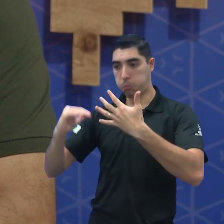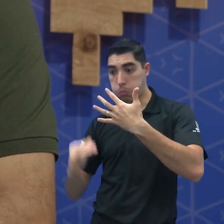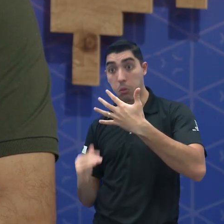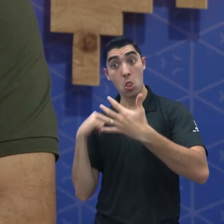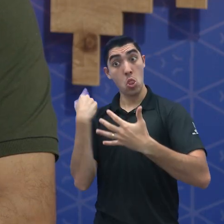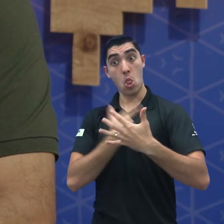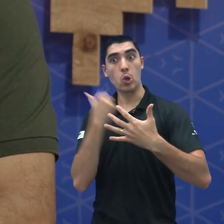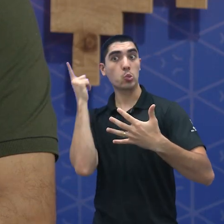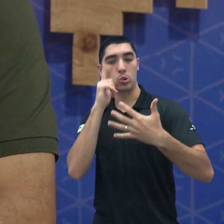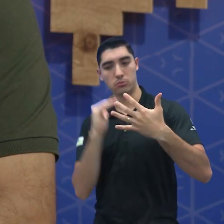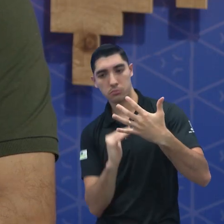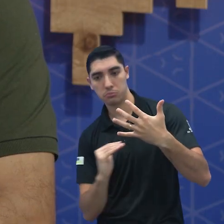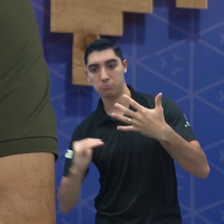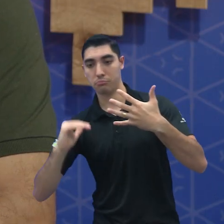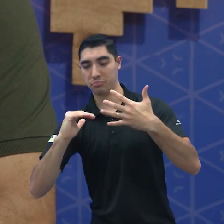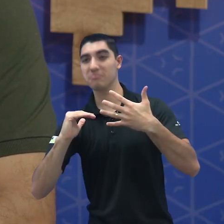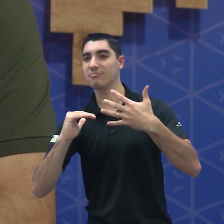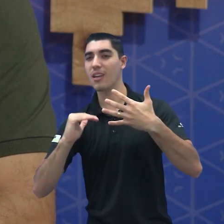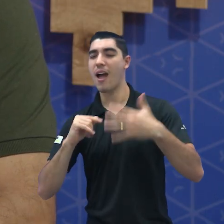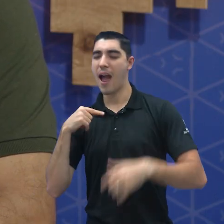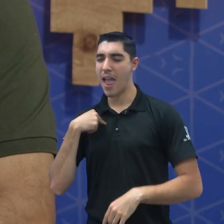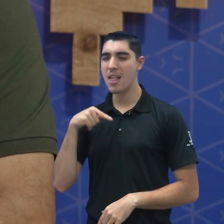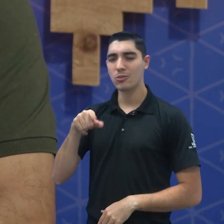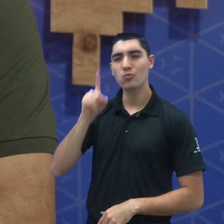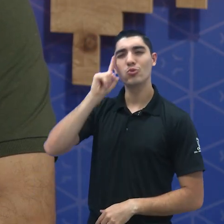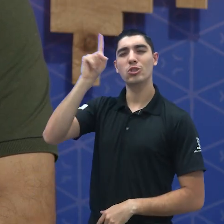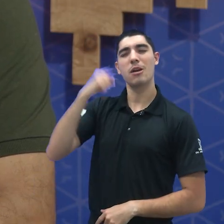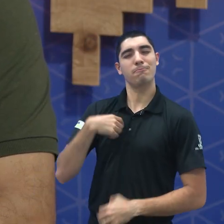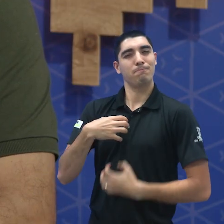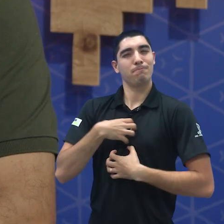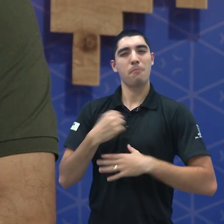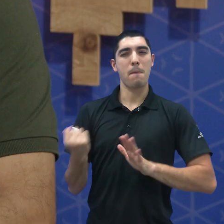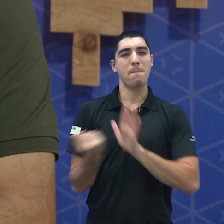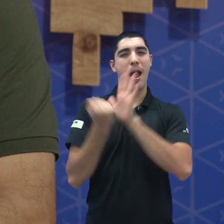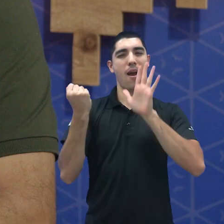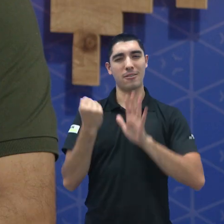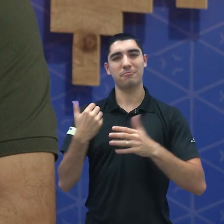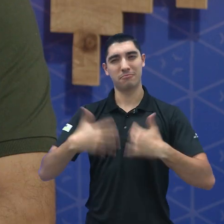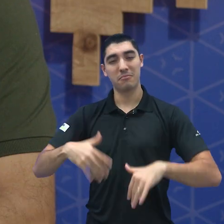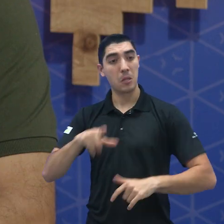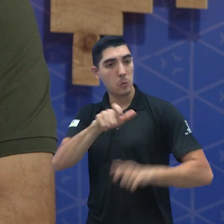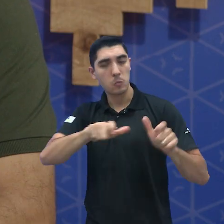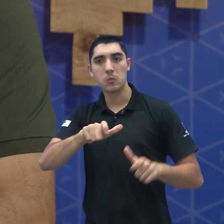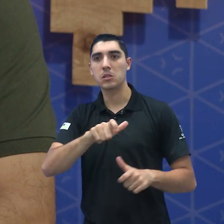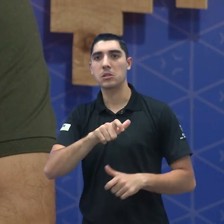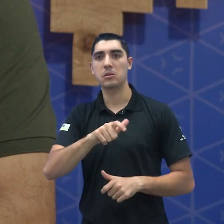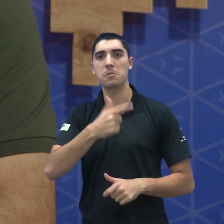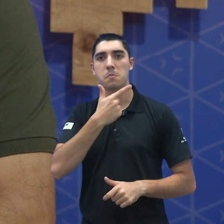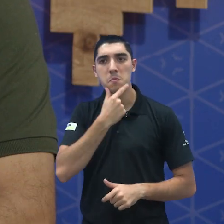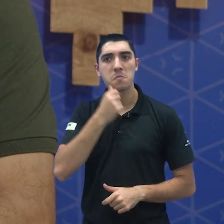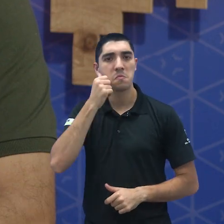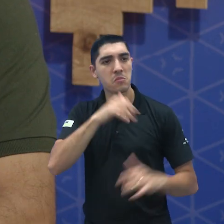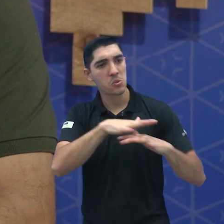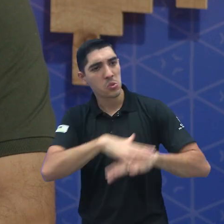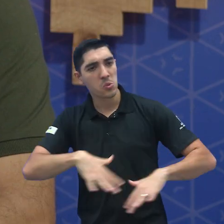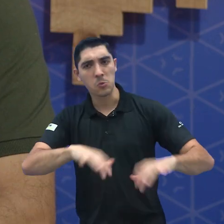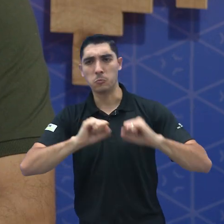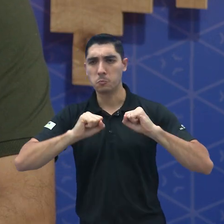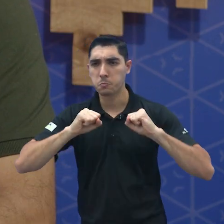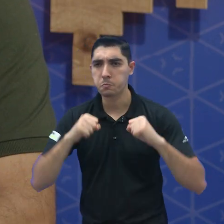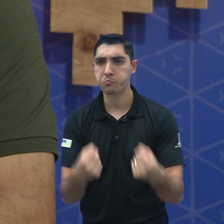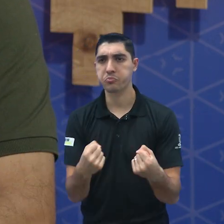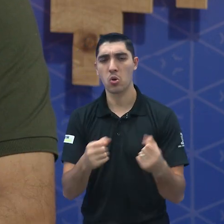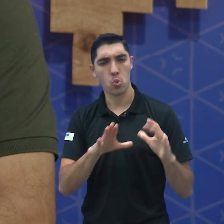geral. Então a gente tem esse dia como um dia marcante, né, do ímpeto que esses meninos tiveram, né, meninos e meninas,